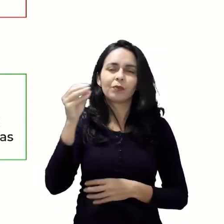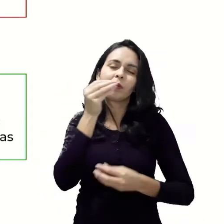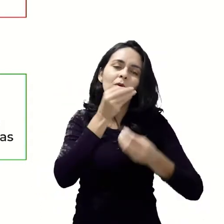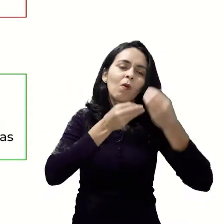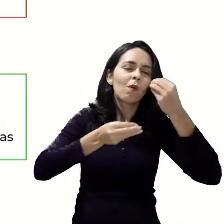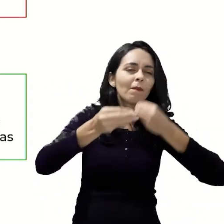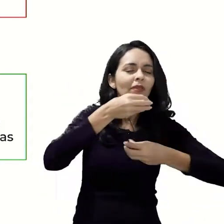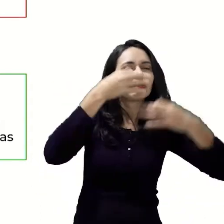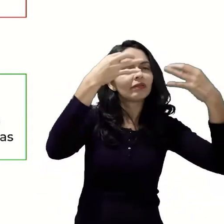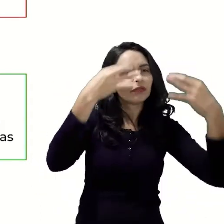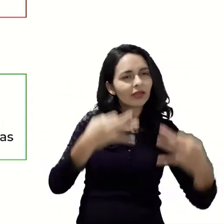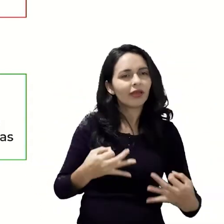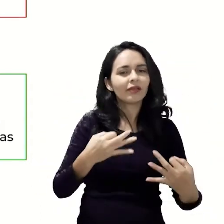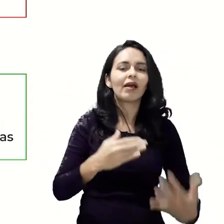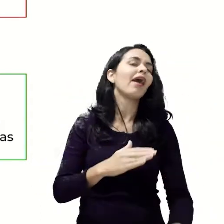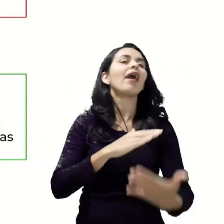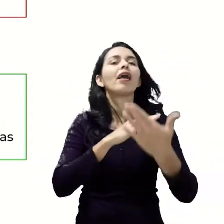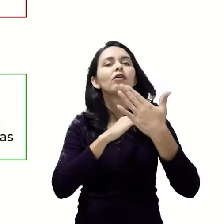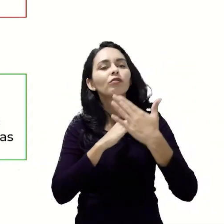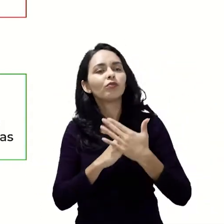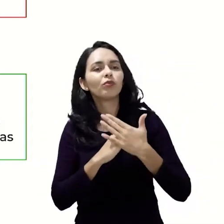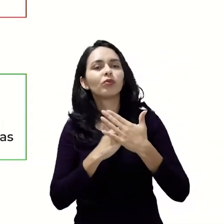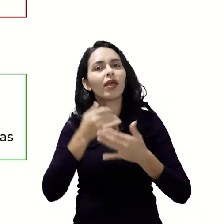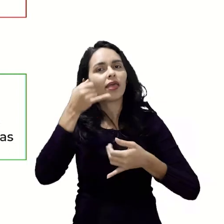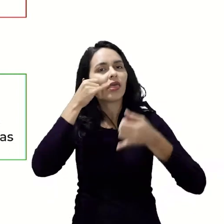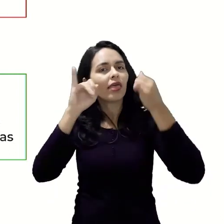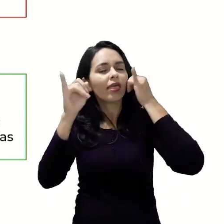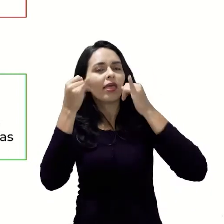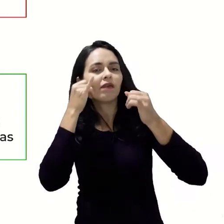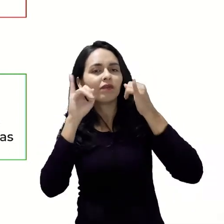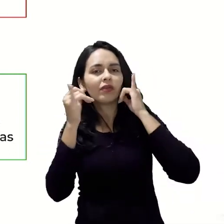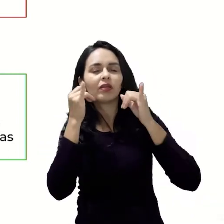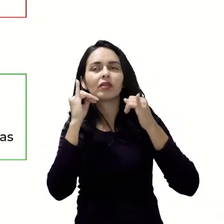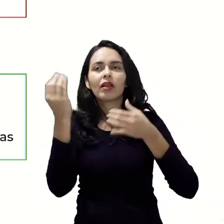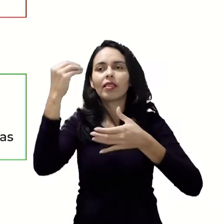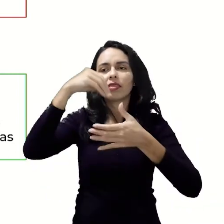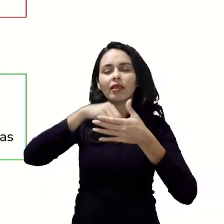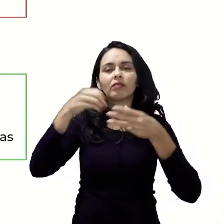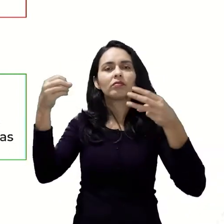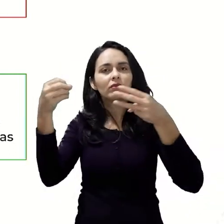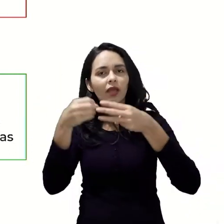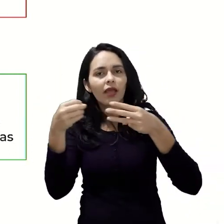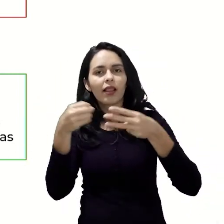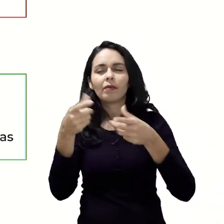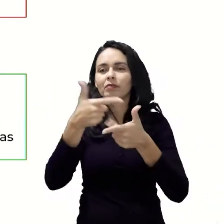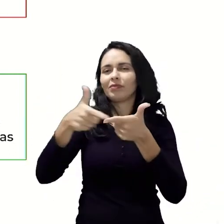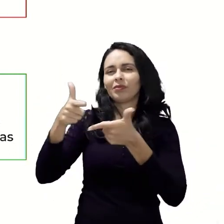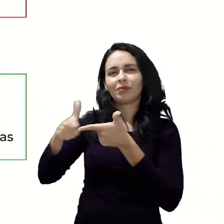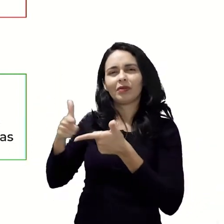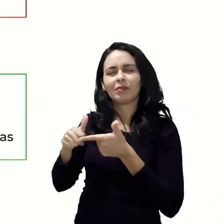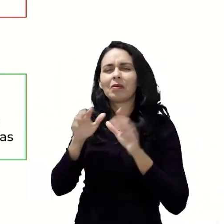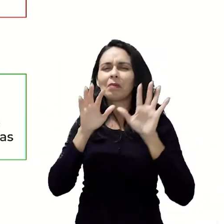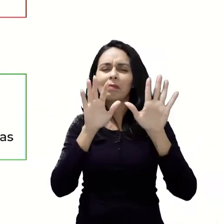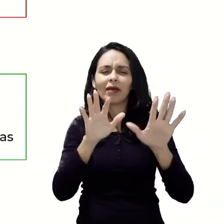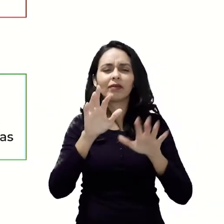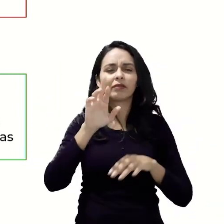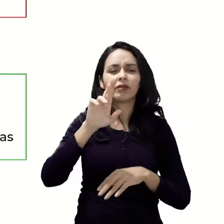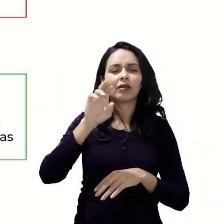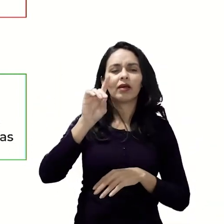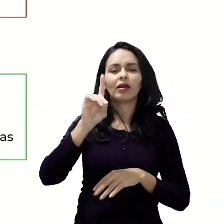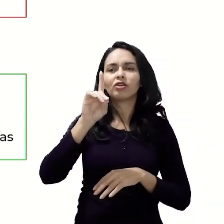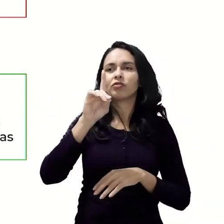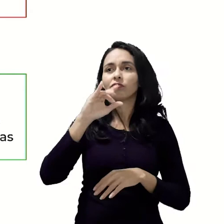dietas ricas em antioxidantes pode limitar o acúmulo de radicais livres nas células mas o que